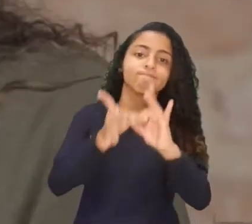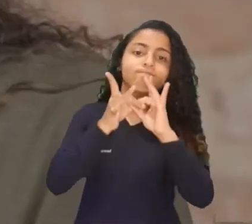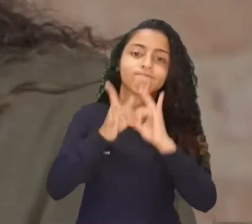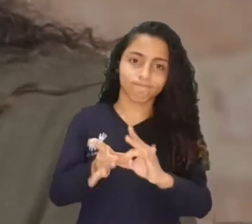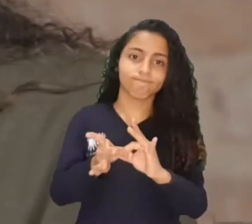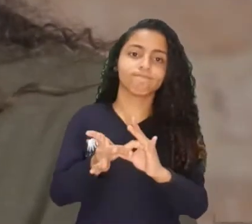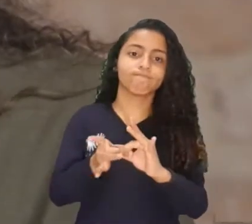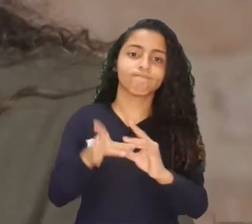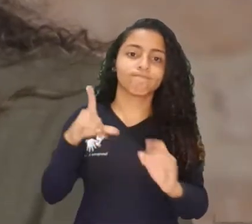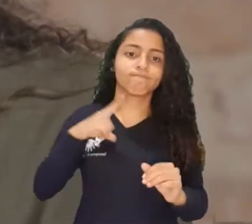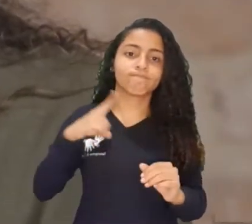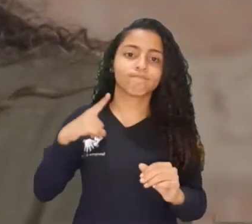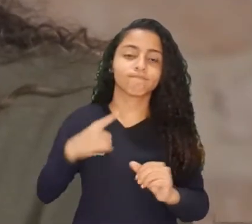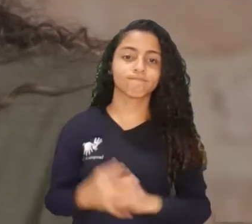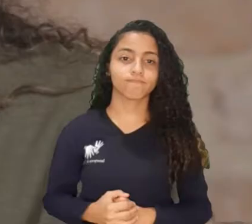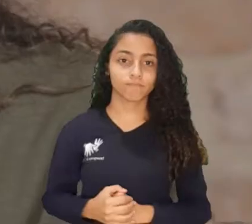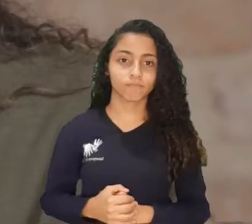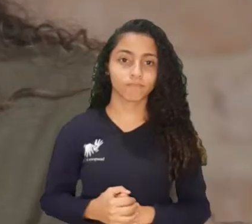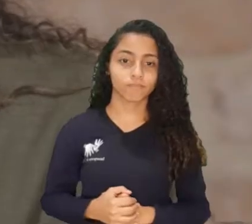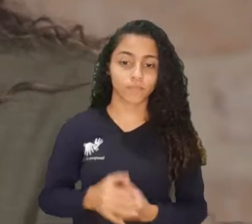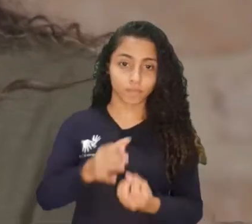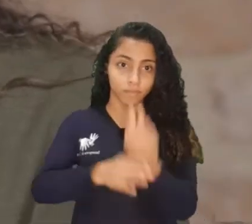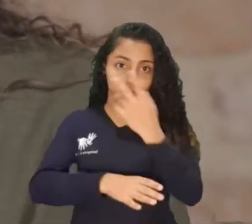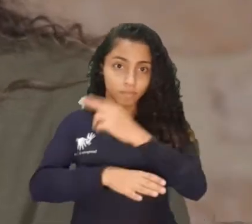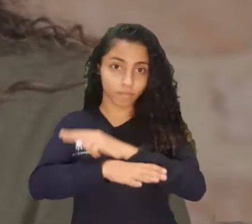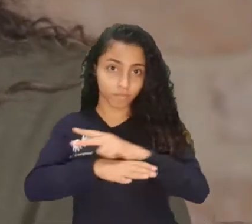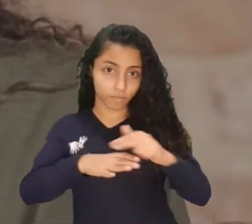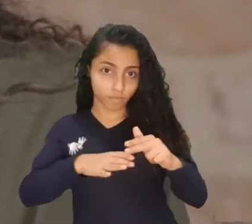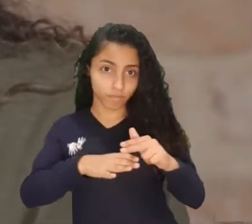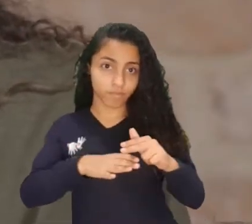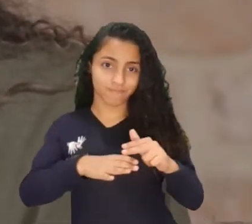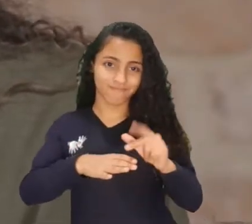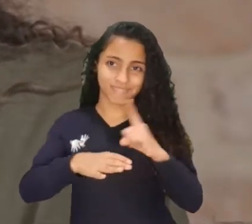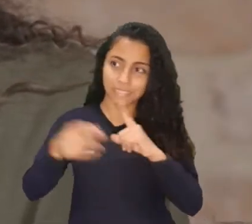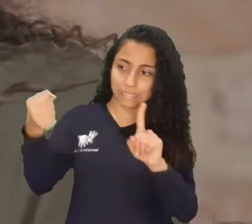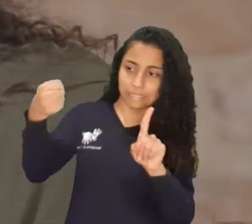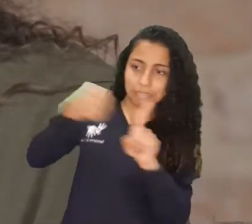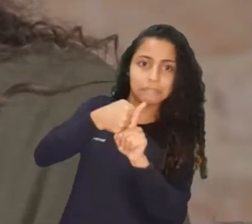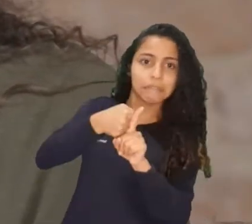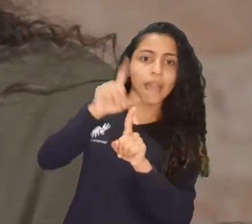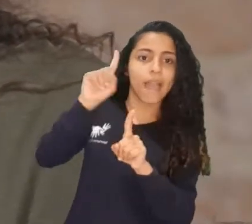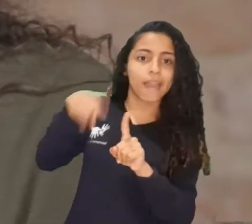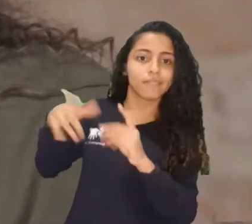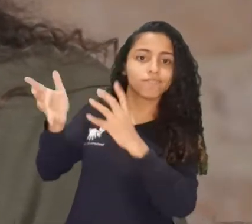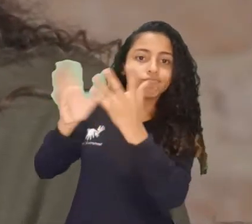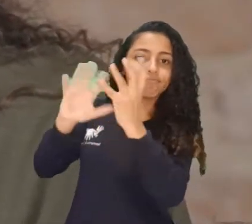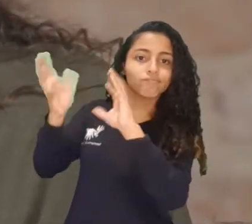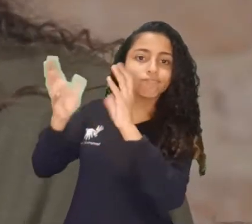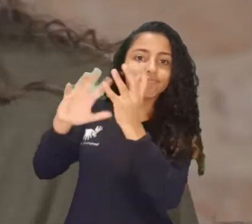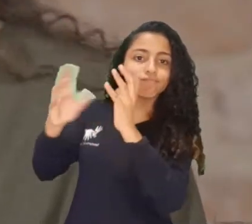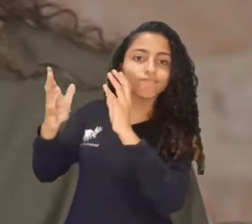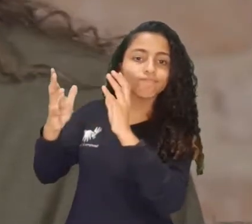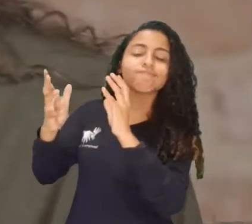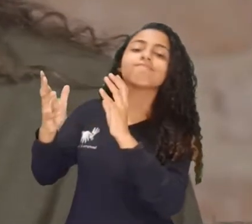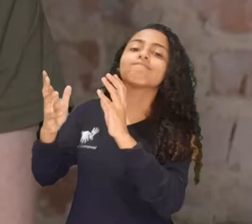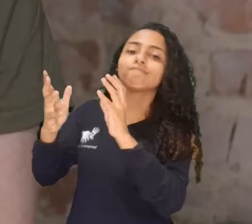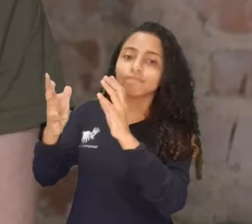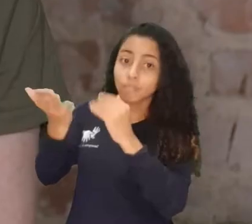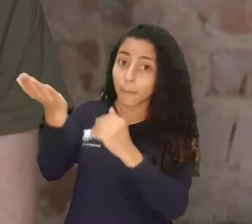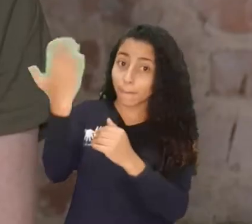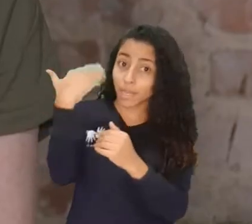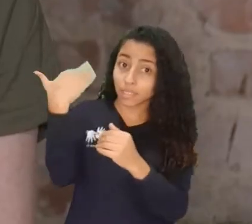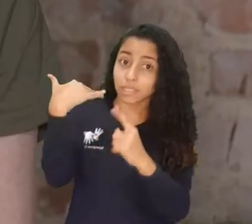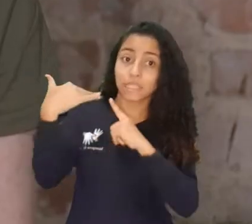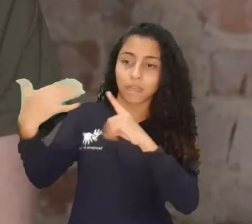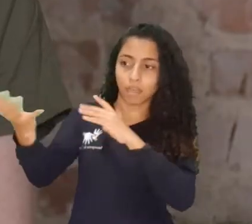interdependentes, né? Por um lado, a biodiversidade é fortemente afetada pelo clima. A variabilidade climática que ocorreu no passado,